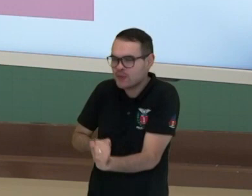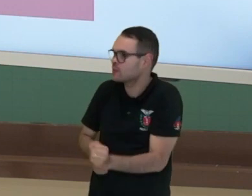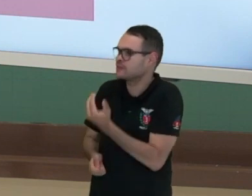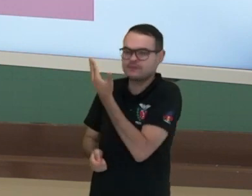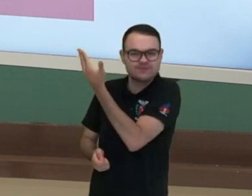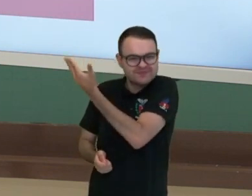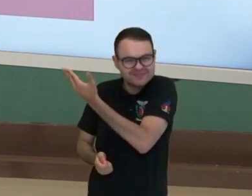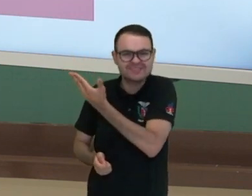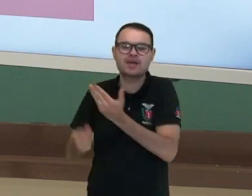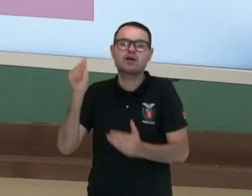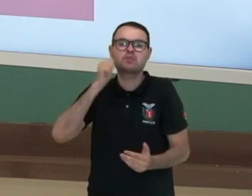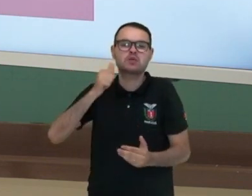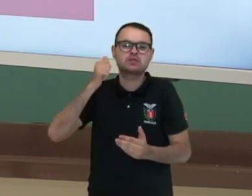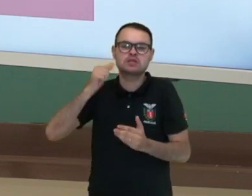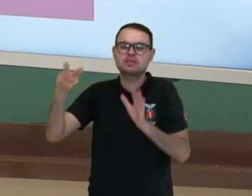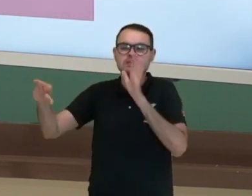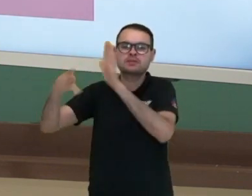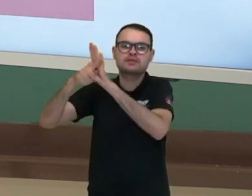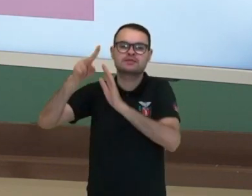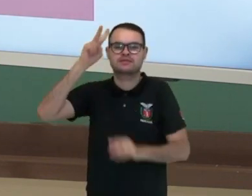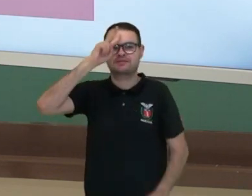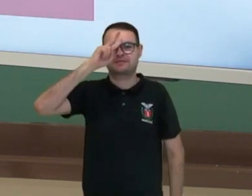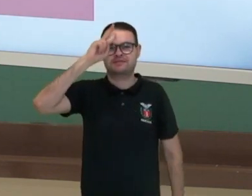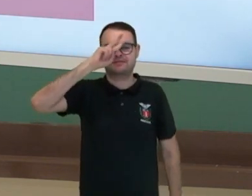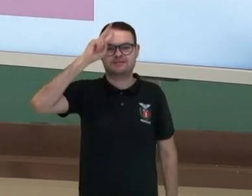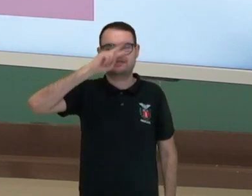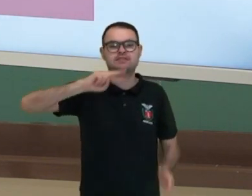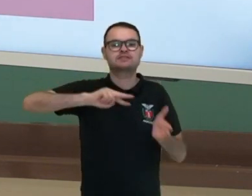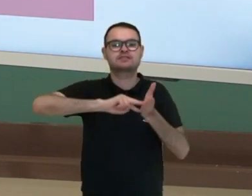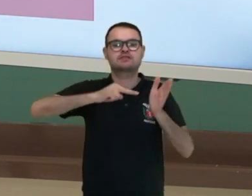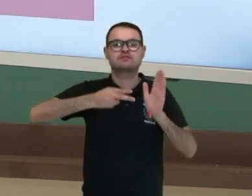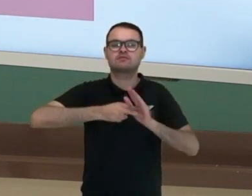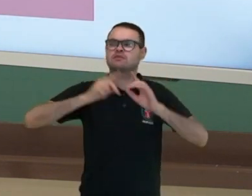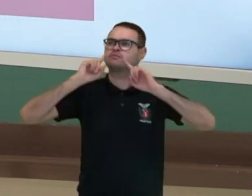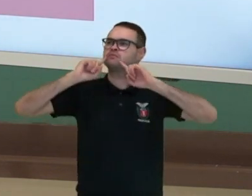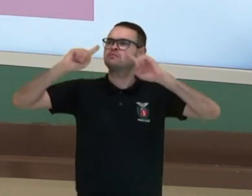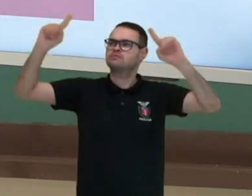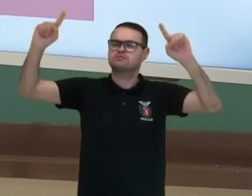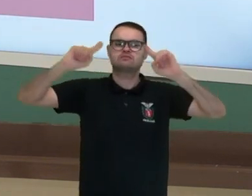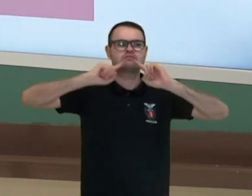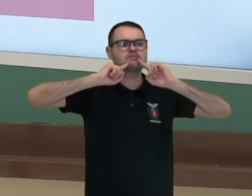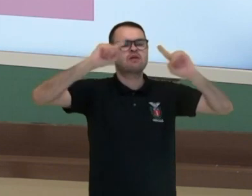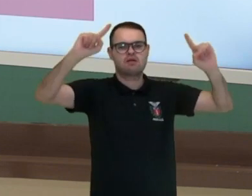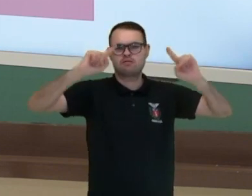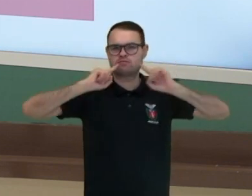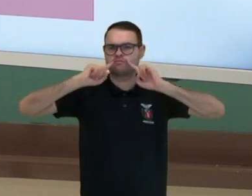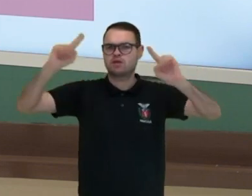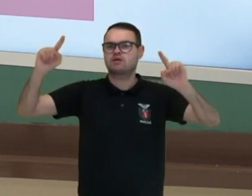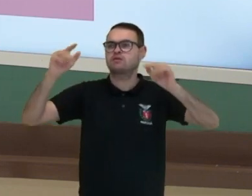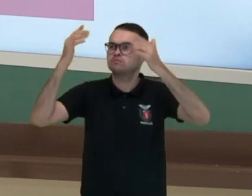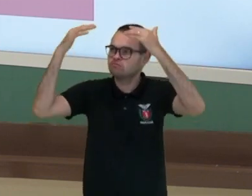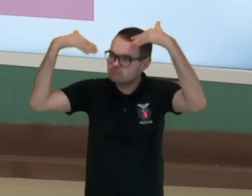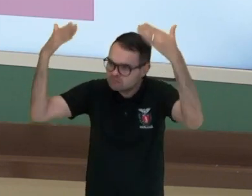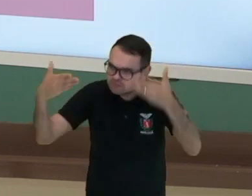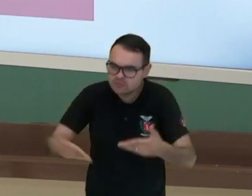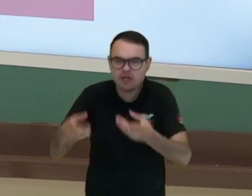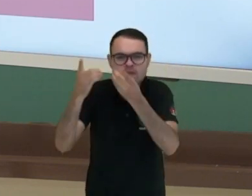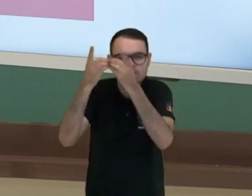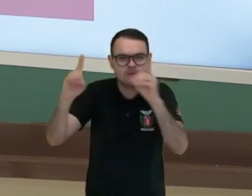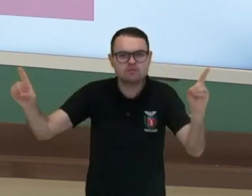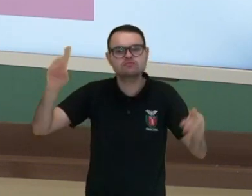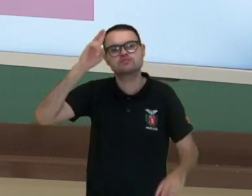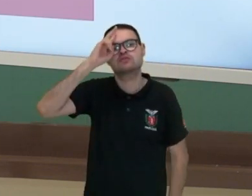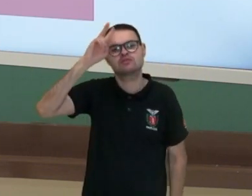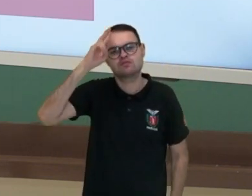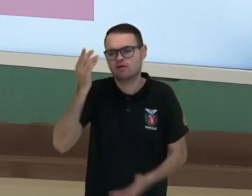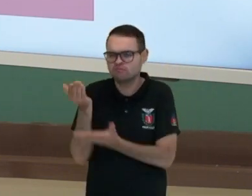da história, né? E ela significa proclamadora, né? Ela é a grande deusa da história para os